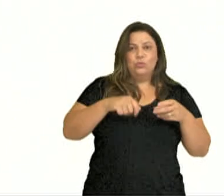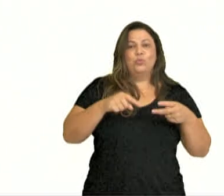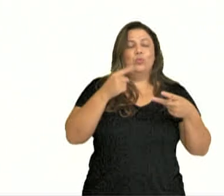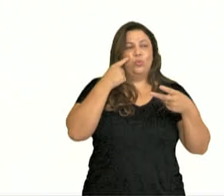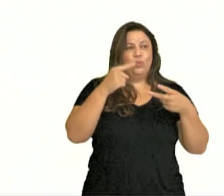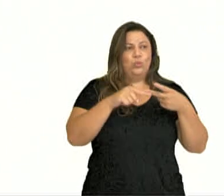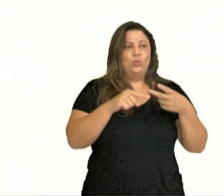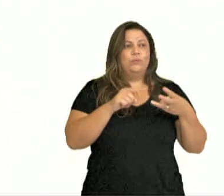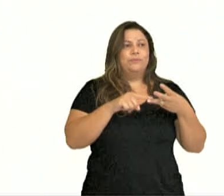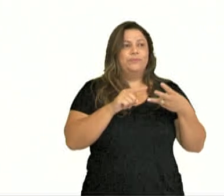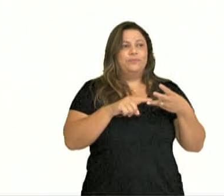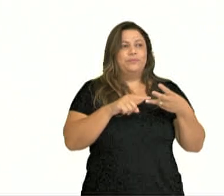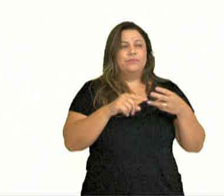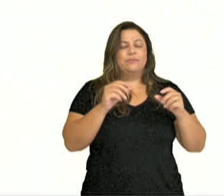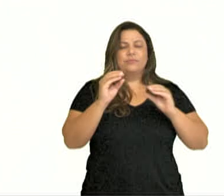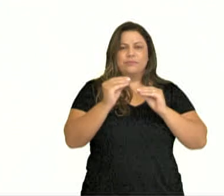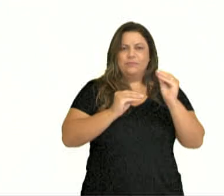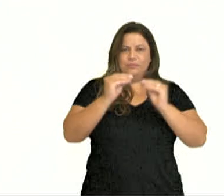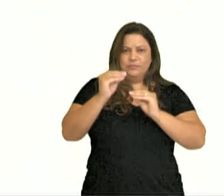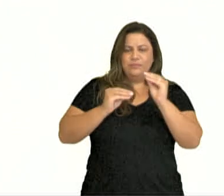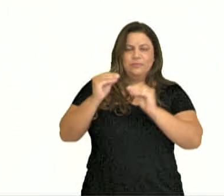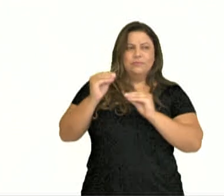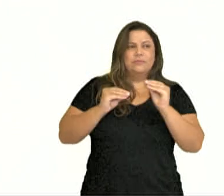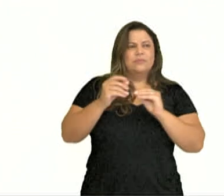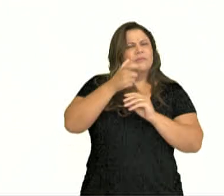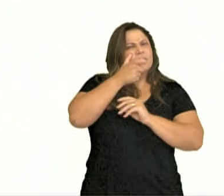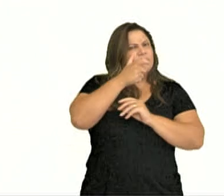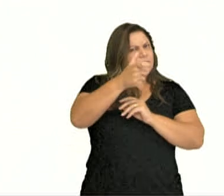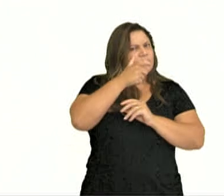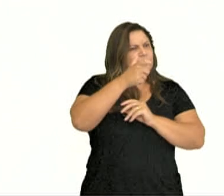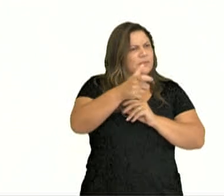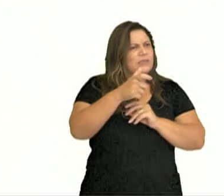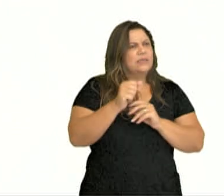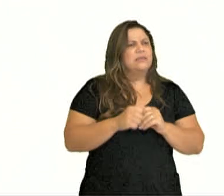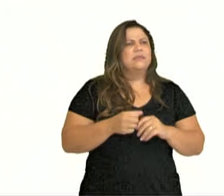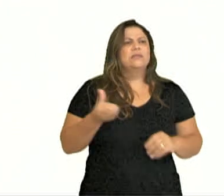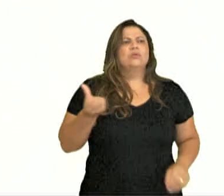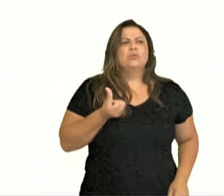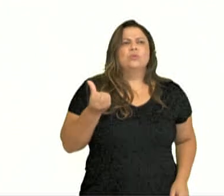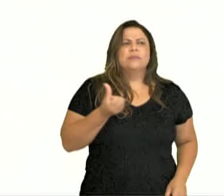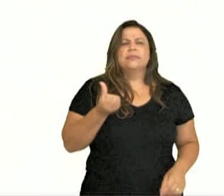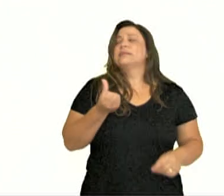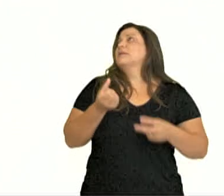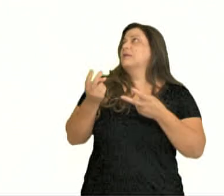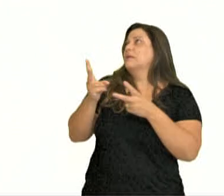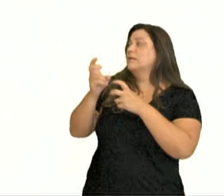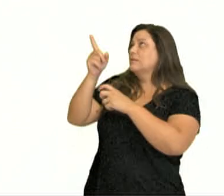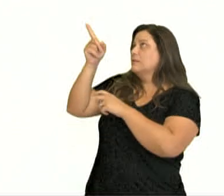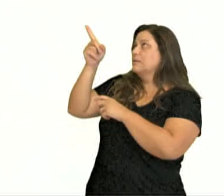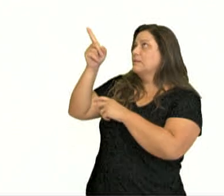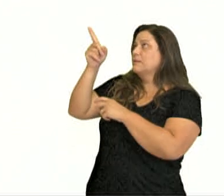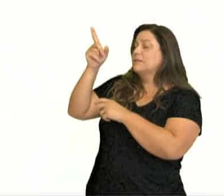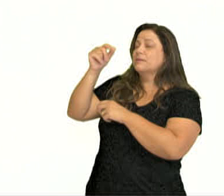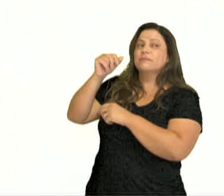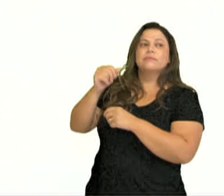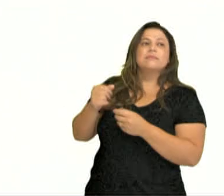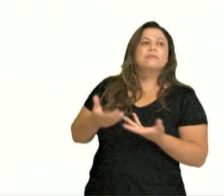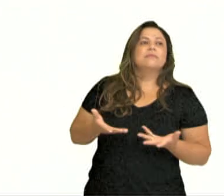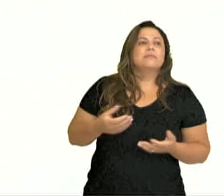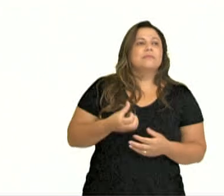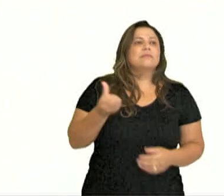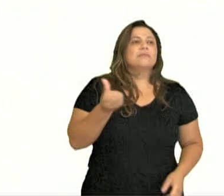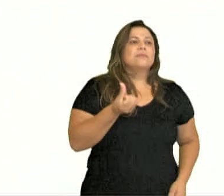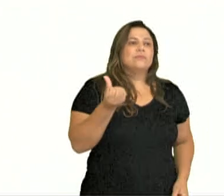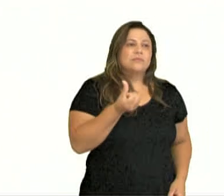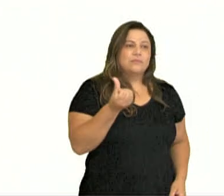com relação à morfologia, então, um fato interessante é o item 6. Nessa imagem aqui, ó, o vacúolo